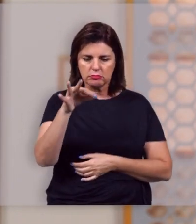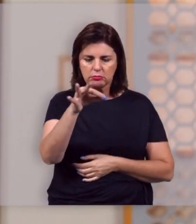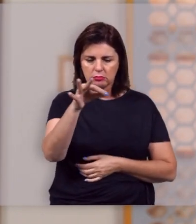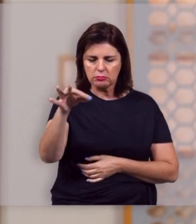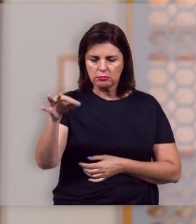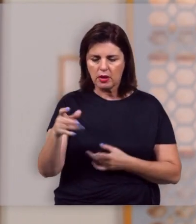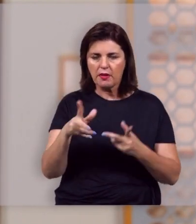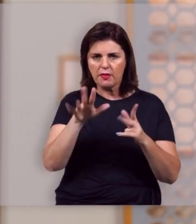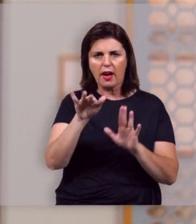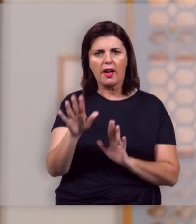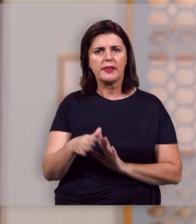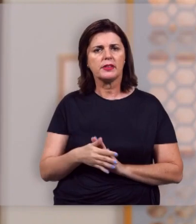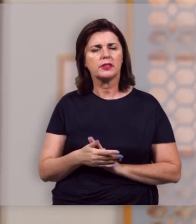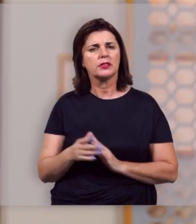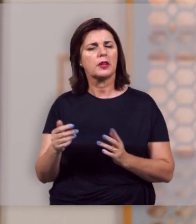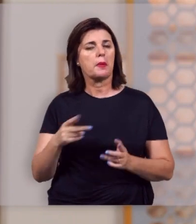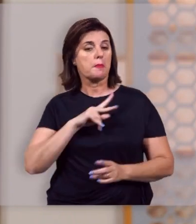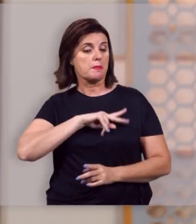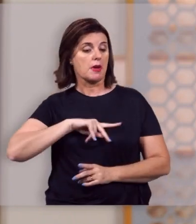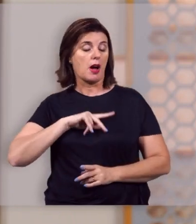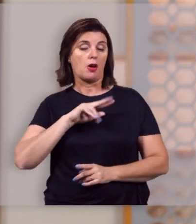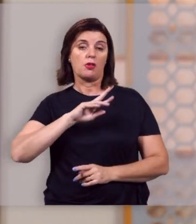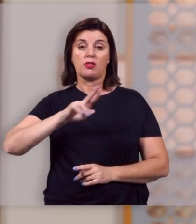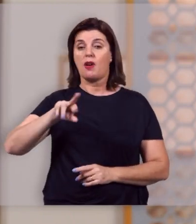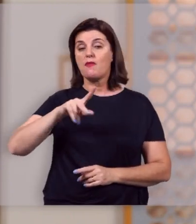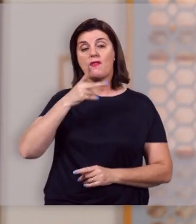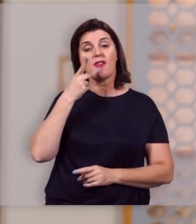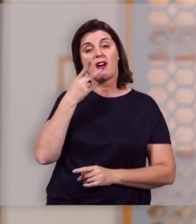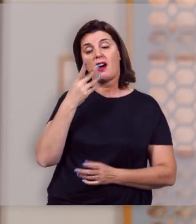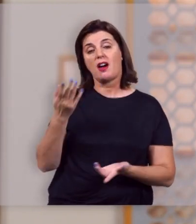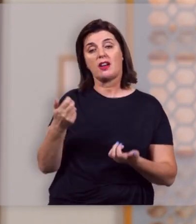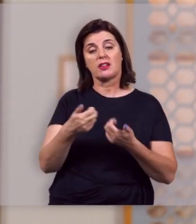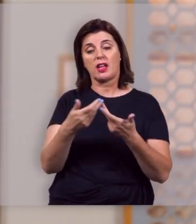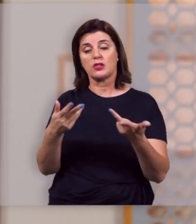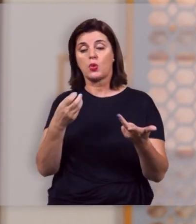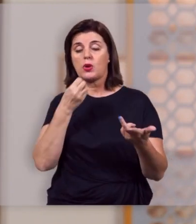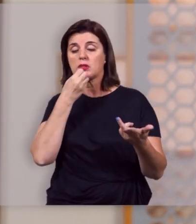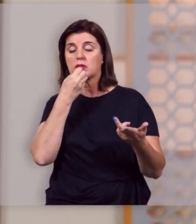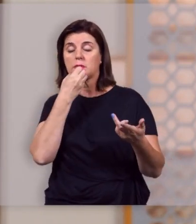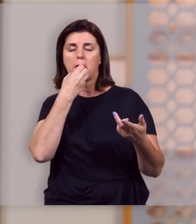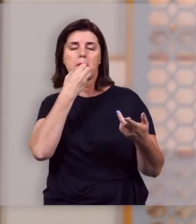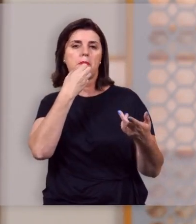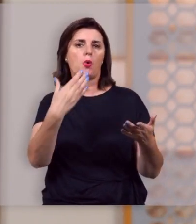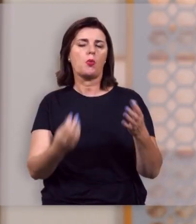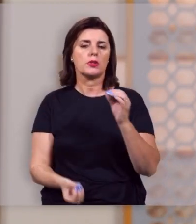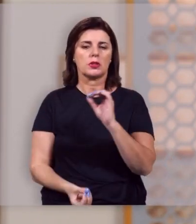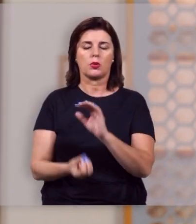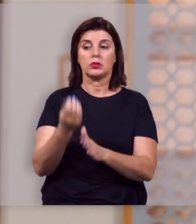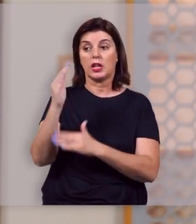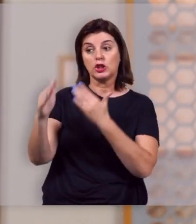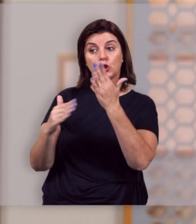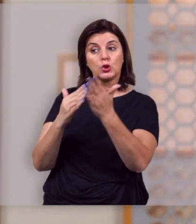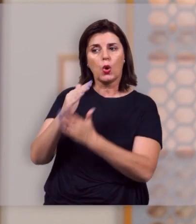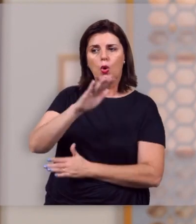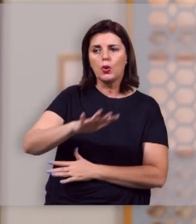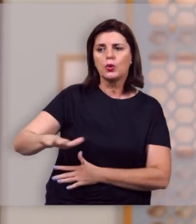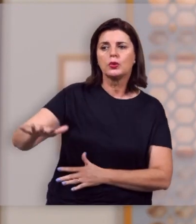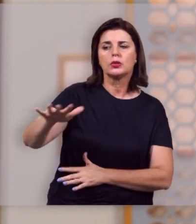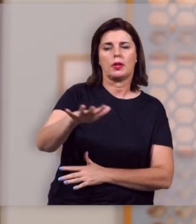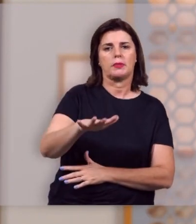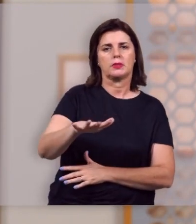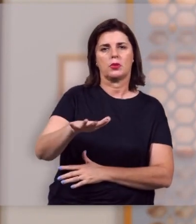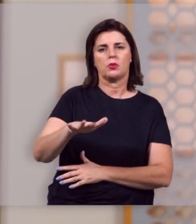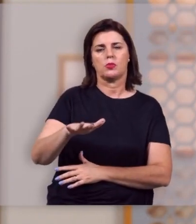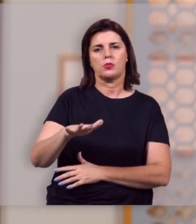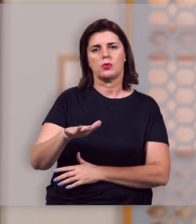está dizendo que todas as coisas boas acontecem, ou todas as coisas cooperam para o bem de todas as pessoas. Quem